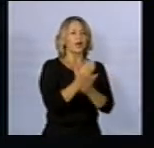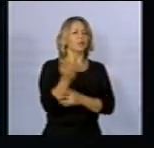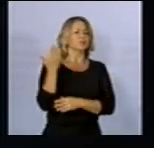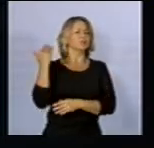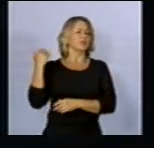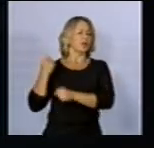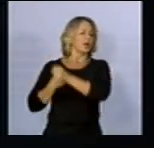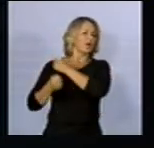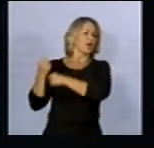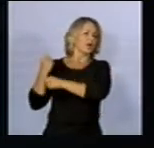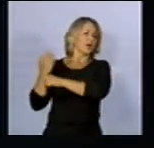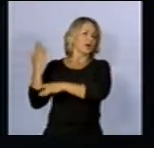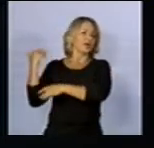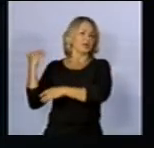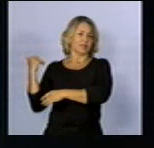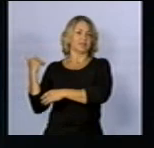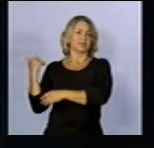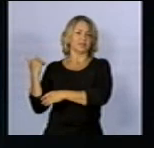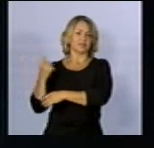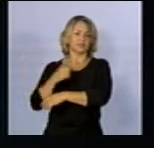era considerado